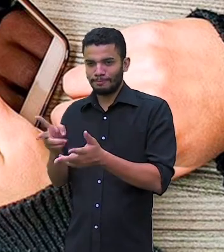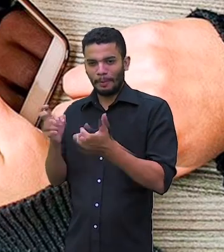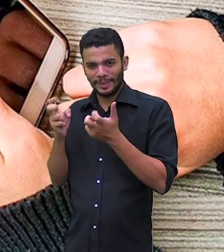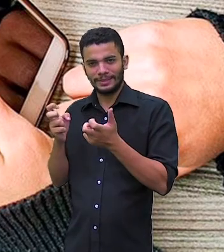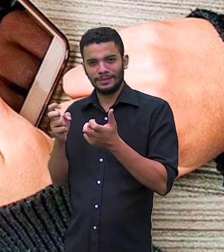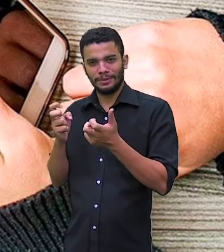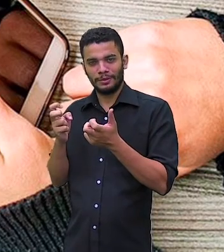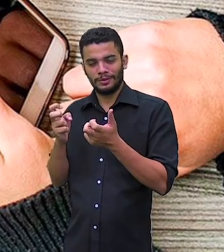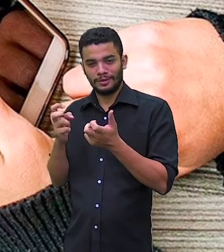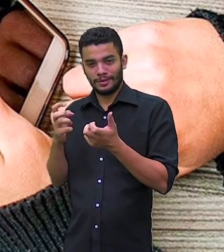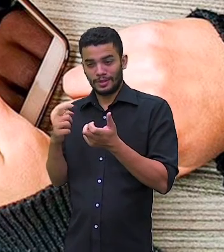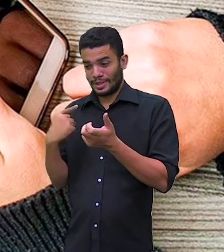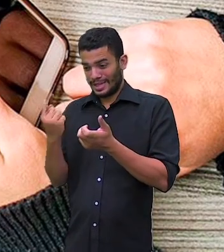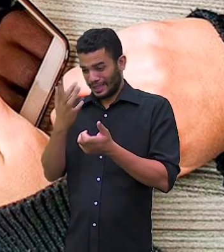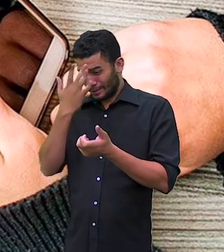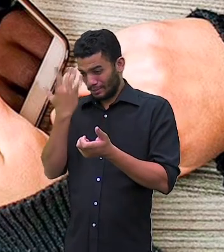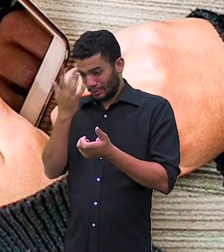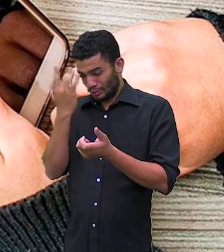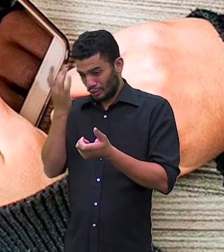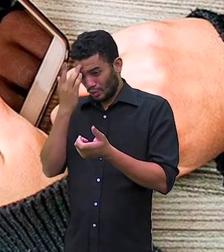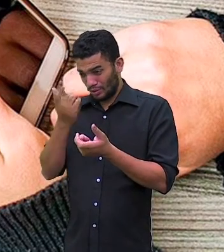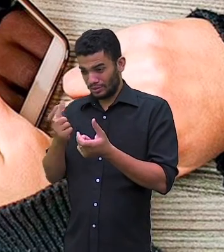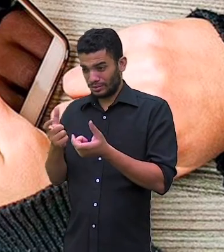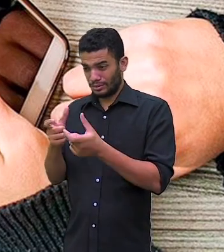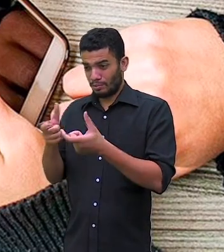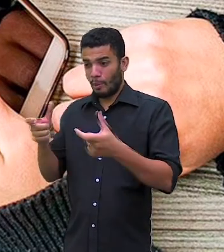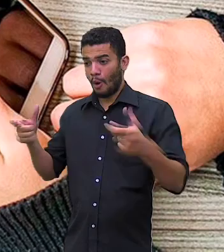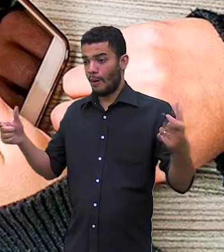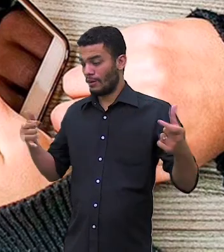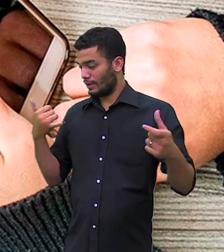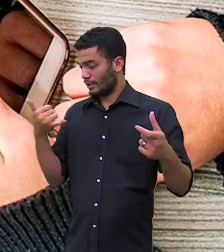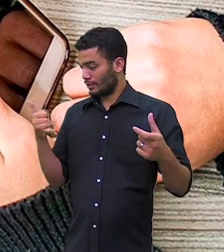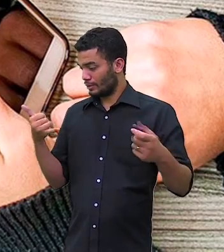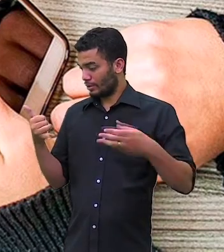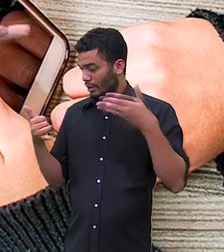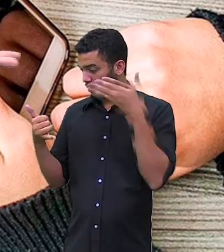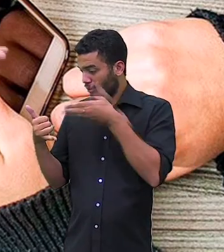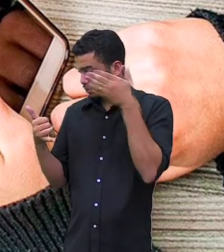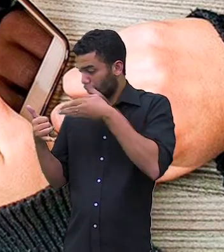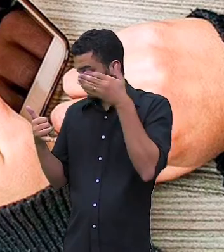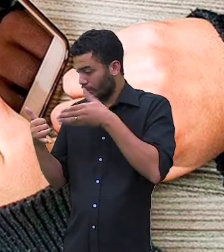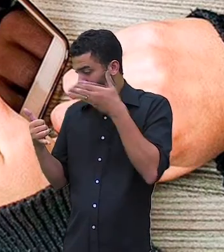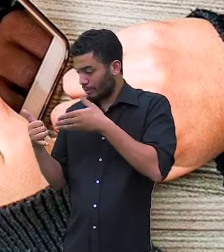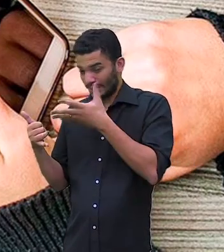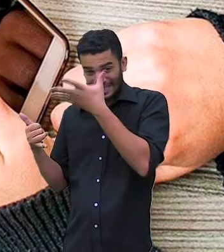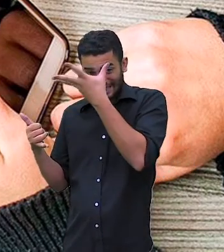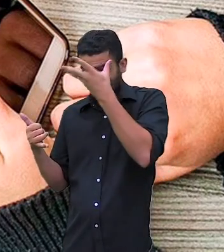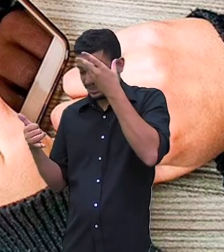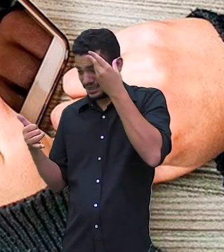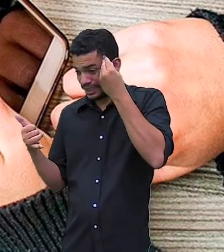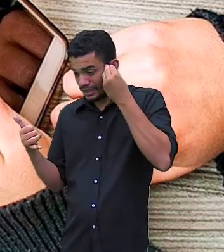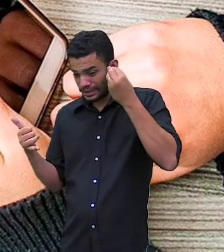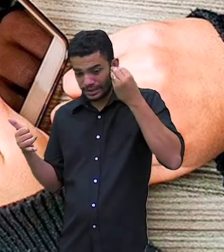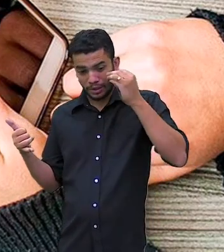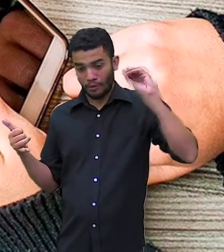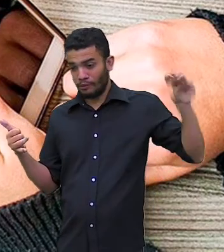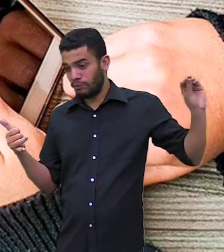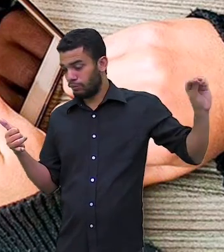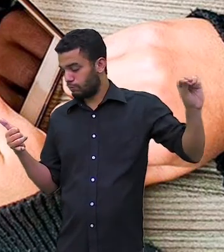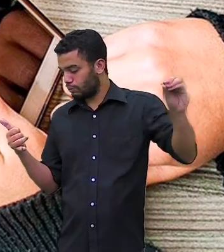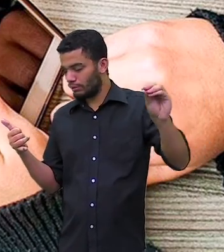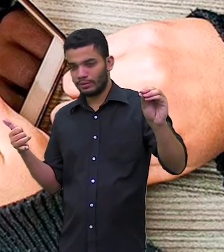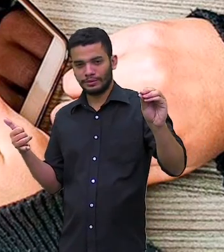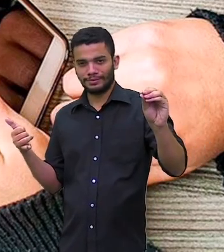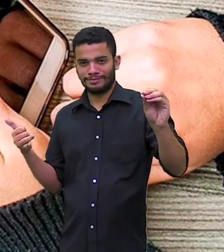uso desordenado dos aparelhos celulares. Portanto, tenhamos cautela, limite